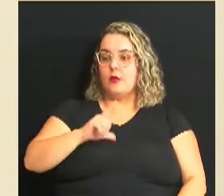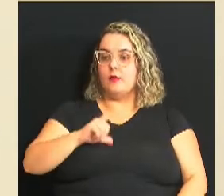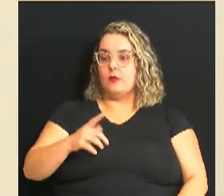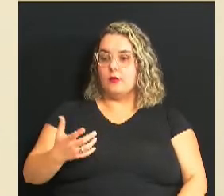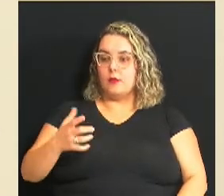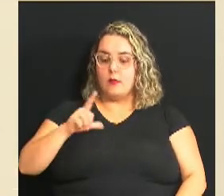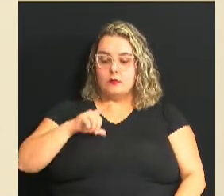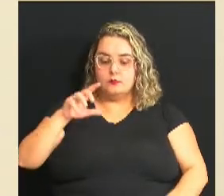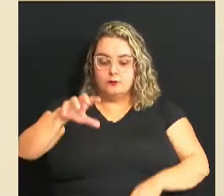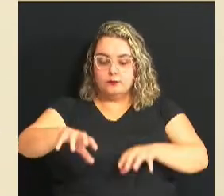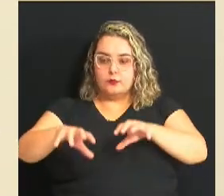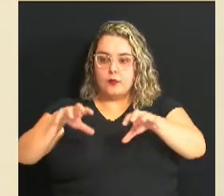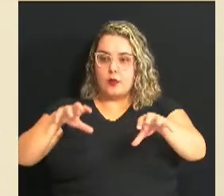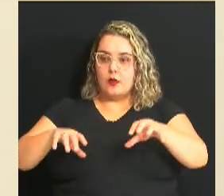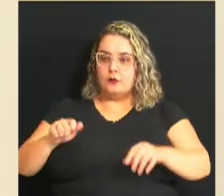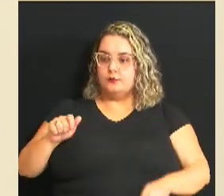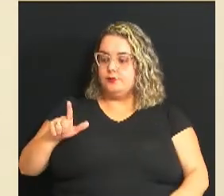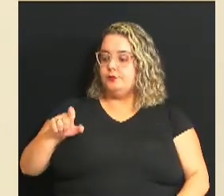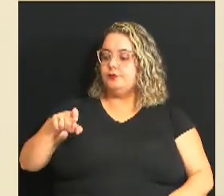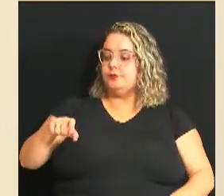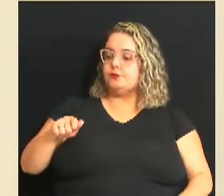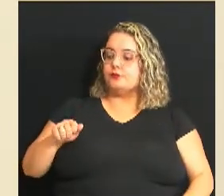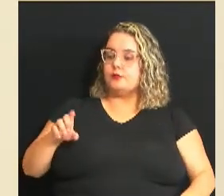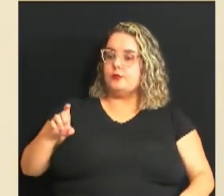mapa, Alexandra, Gabriel,